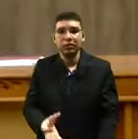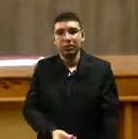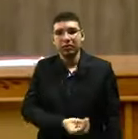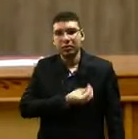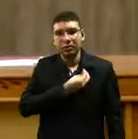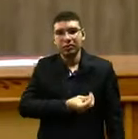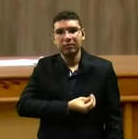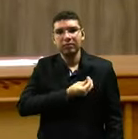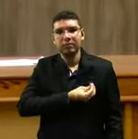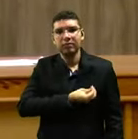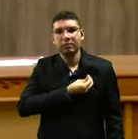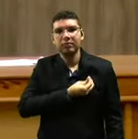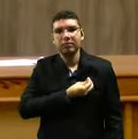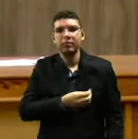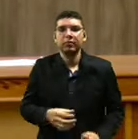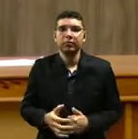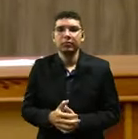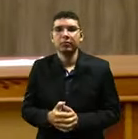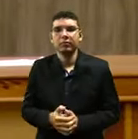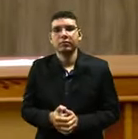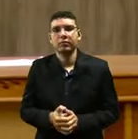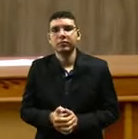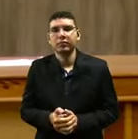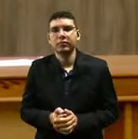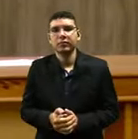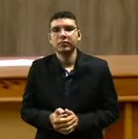aleluia glória a Deus